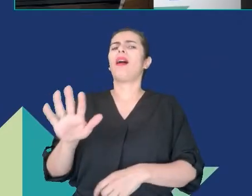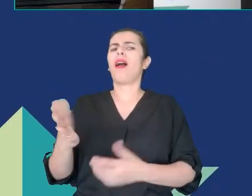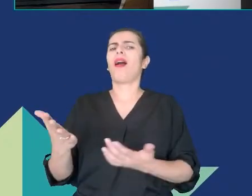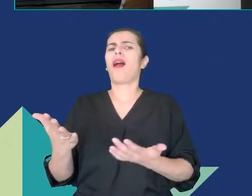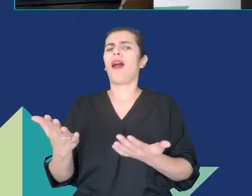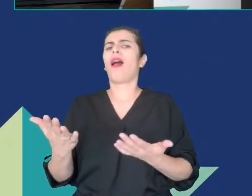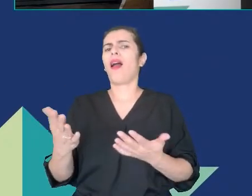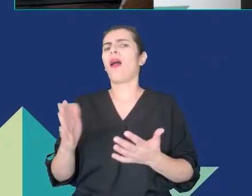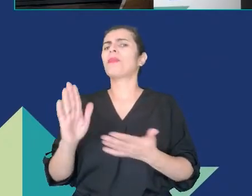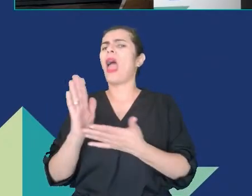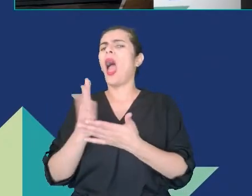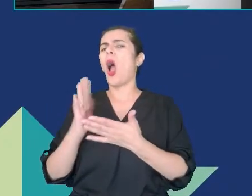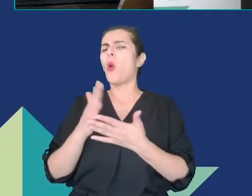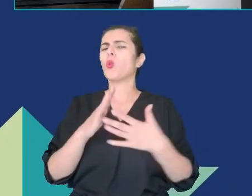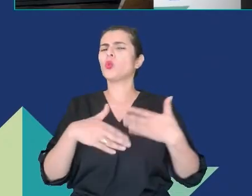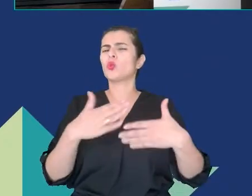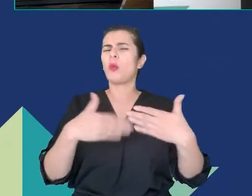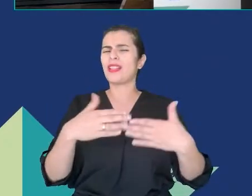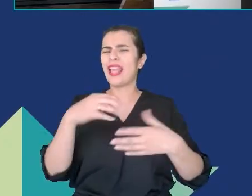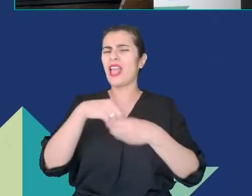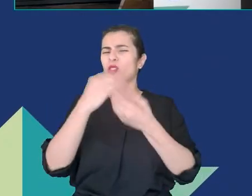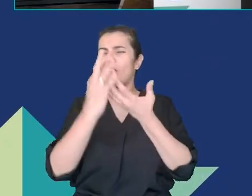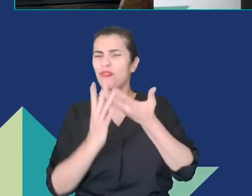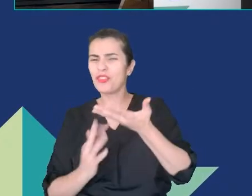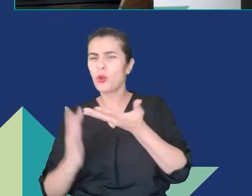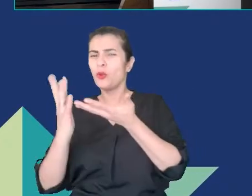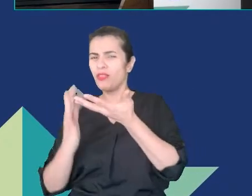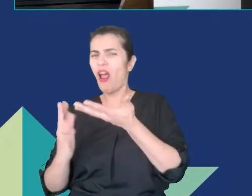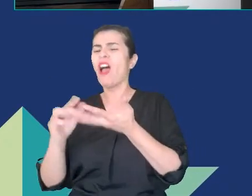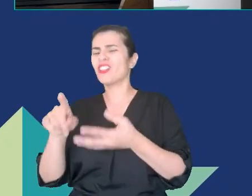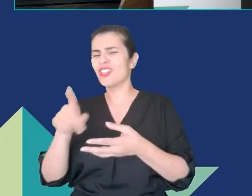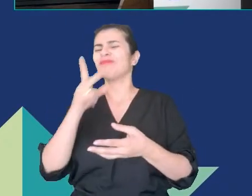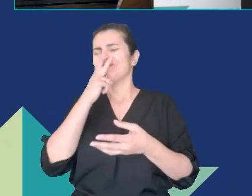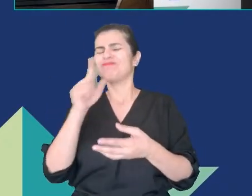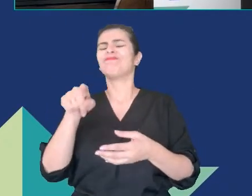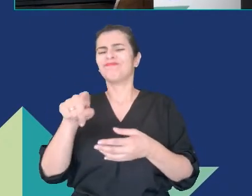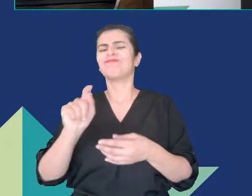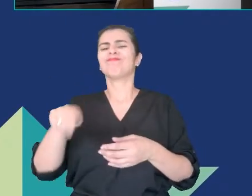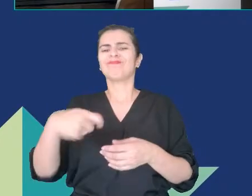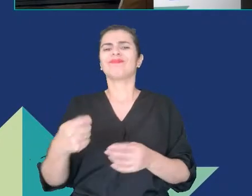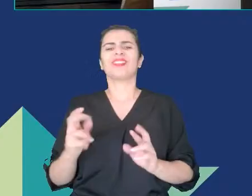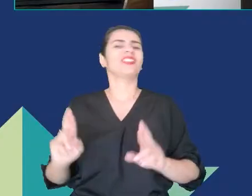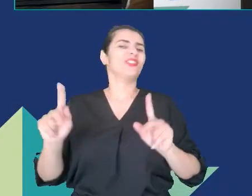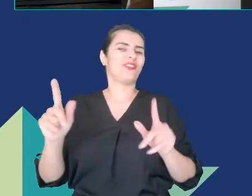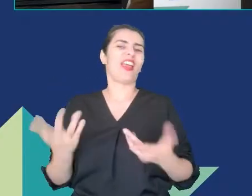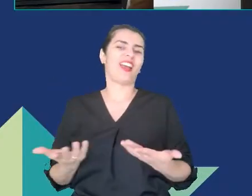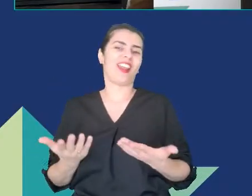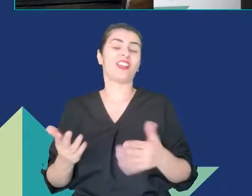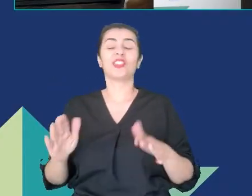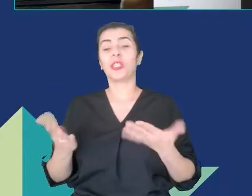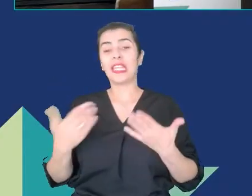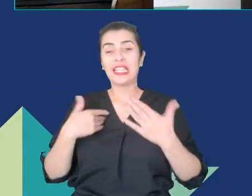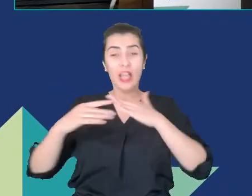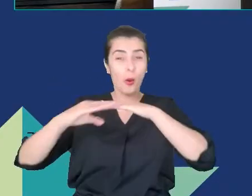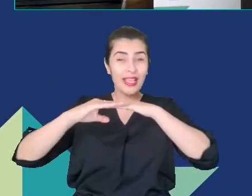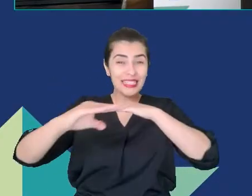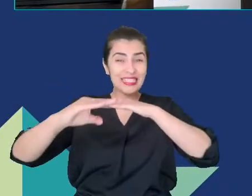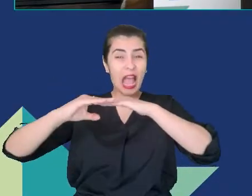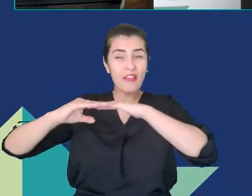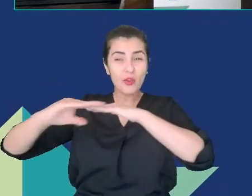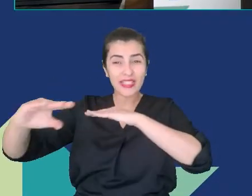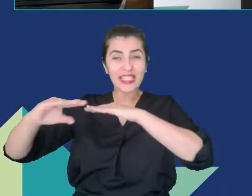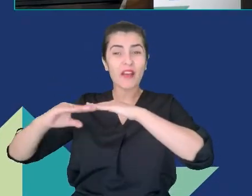alguns processos dentro da filtragem estavam gerando essa variação. Então, a instabilidade da disposição gerava